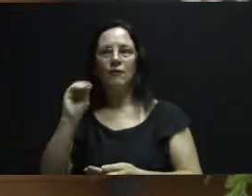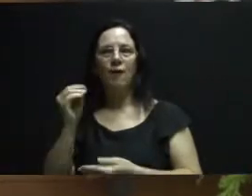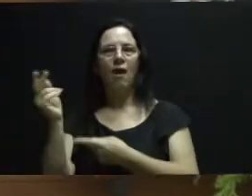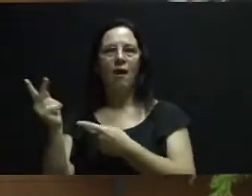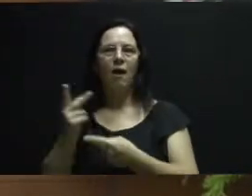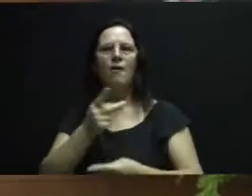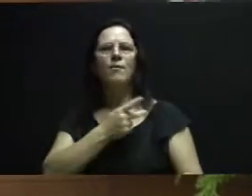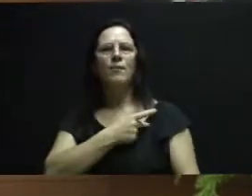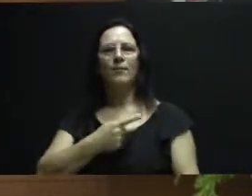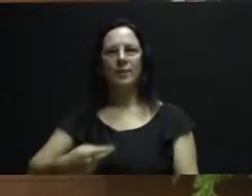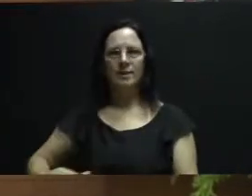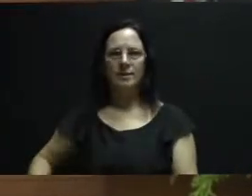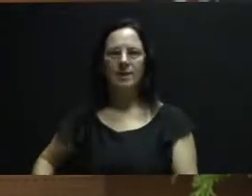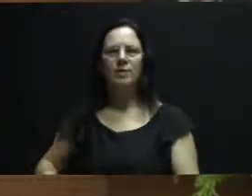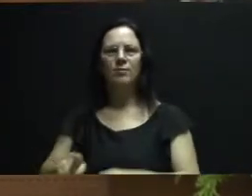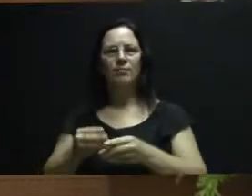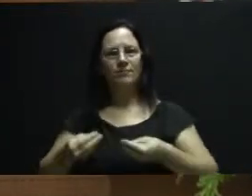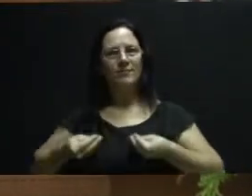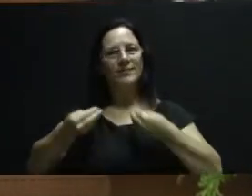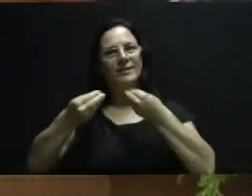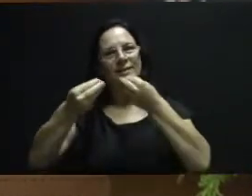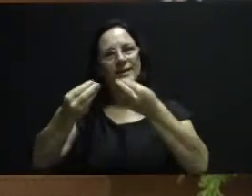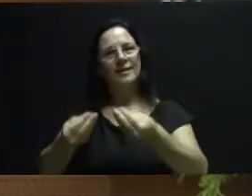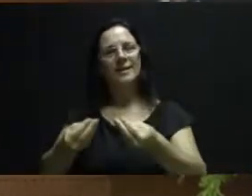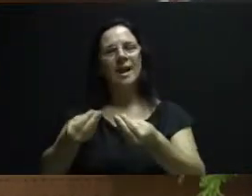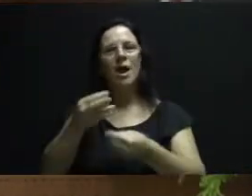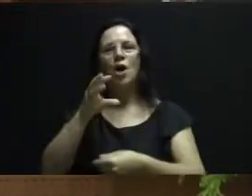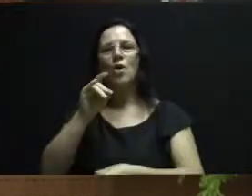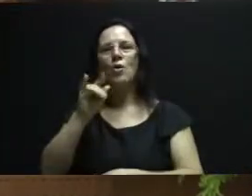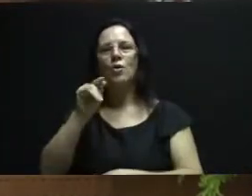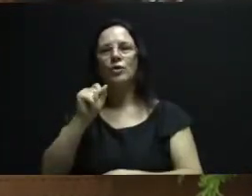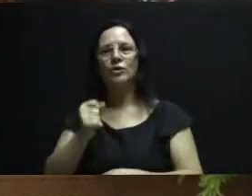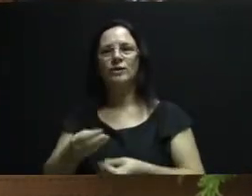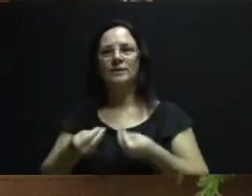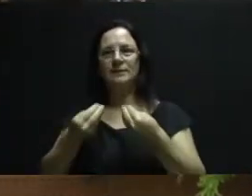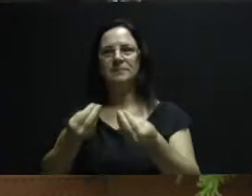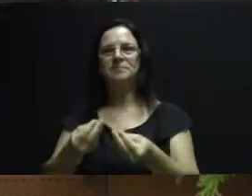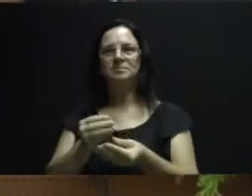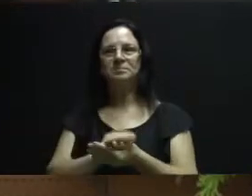presidente desta casa, procederá à entrega da homenagem para Ortides dos Santos Rocha.